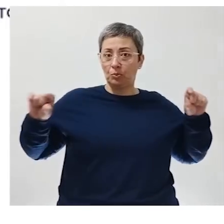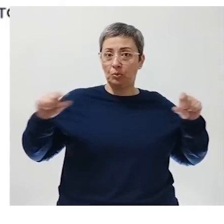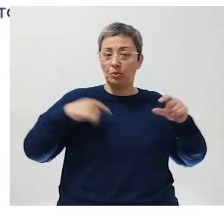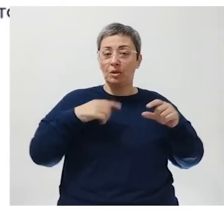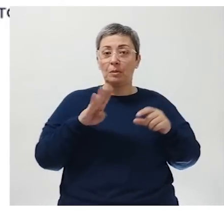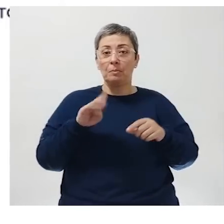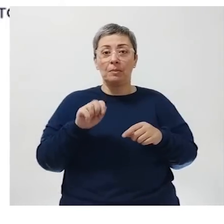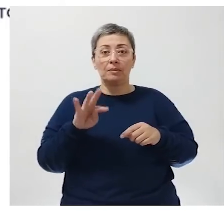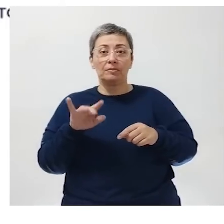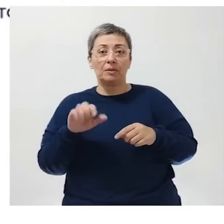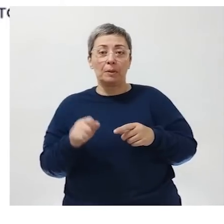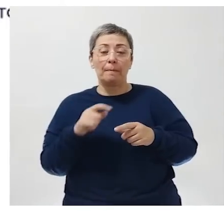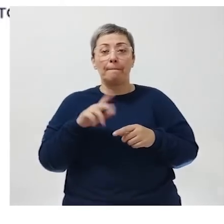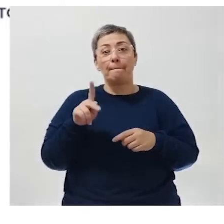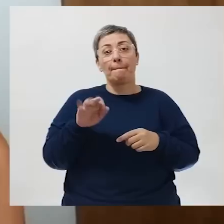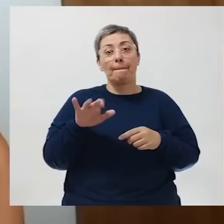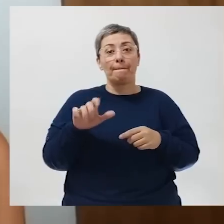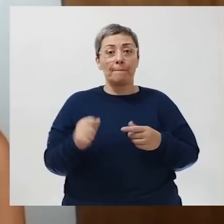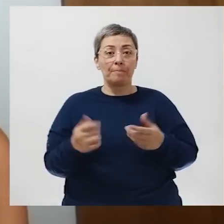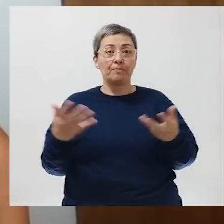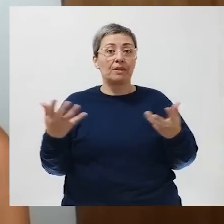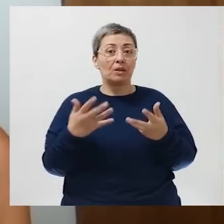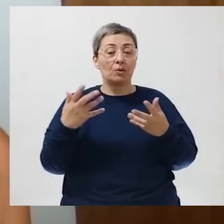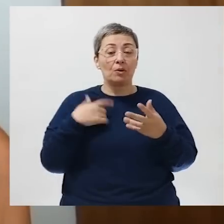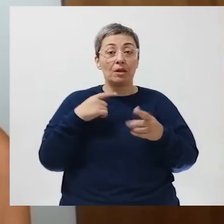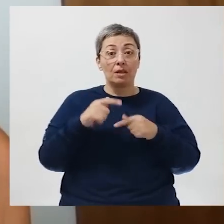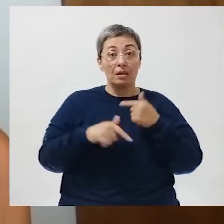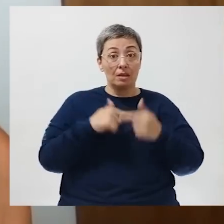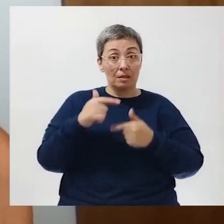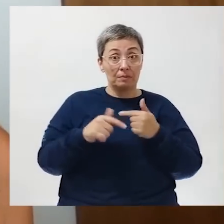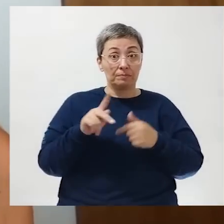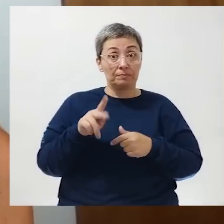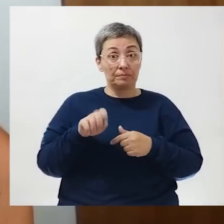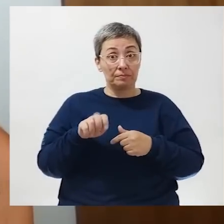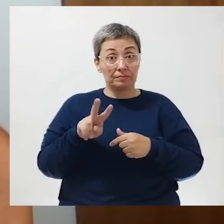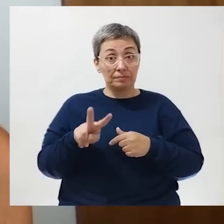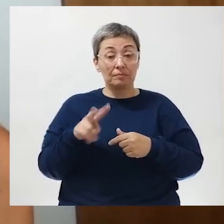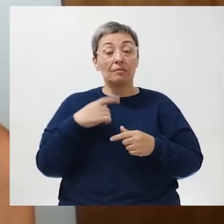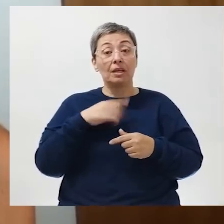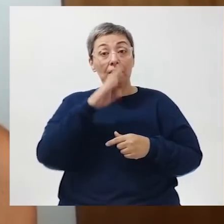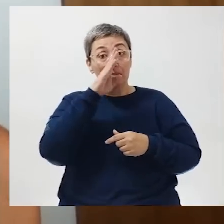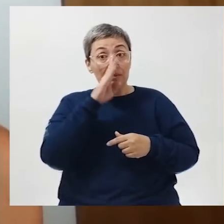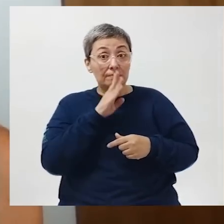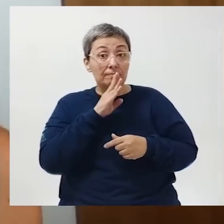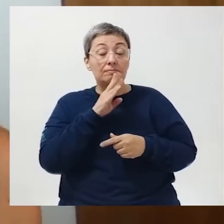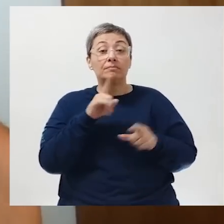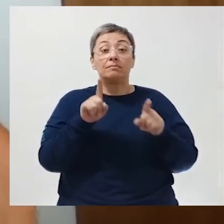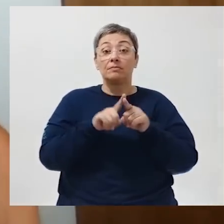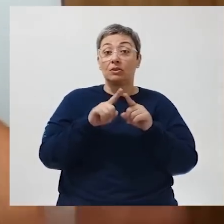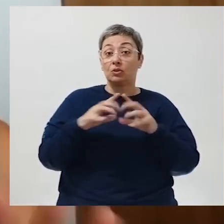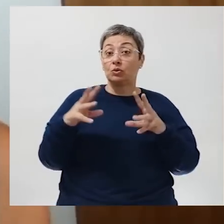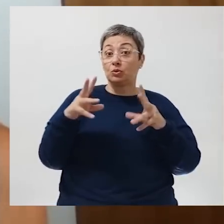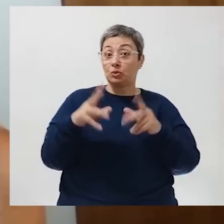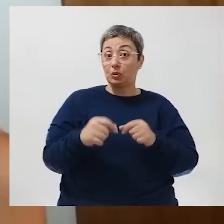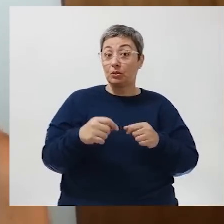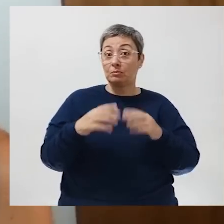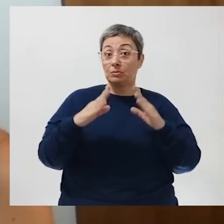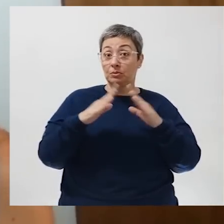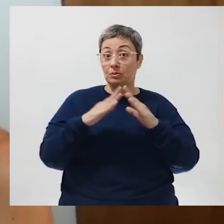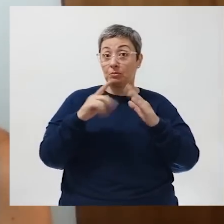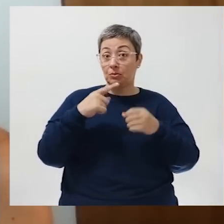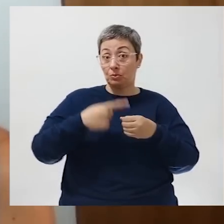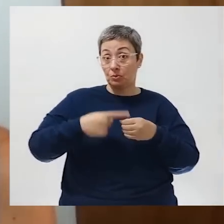fluorescentes, baterias e pilhas. E o serviço dos PEVs é gratuito para todos os